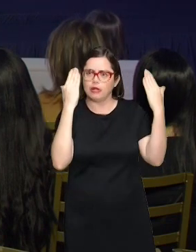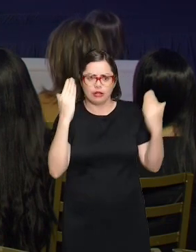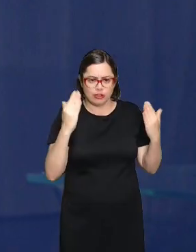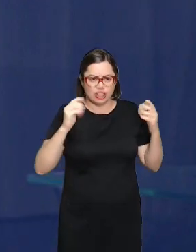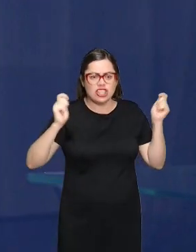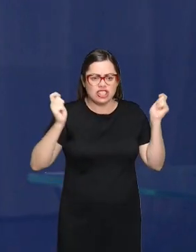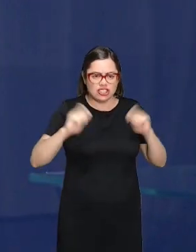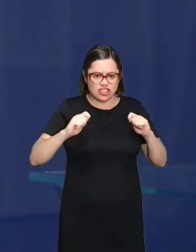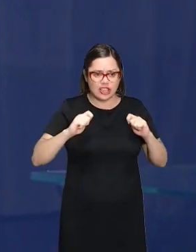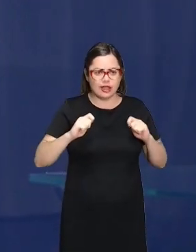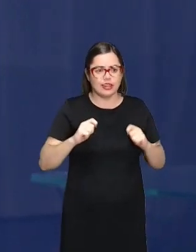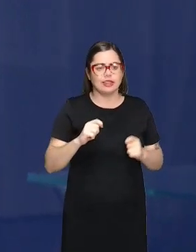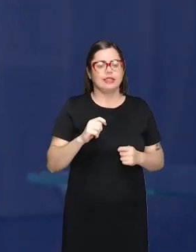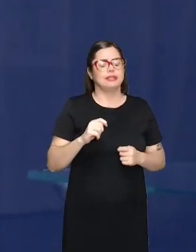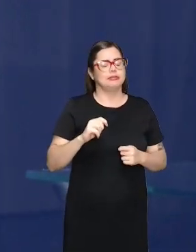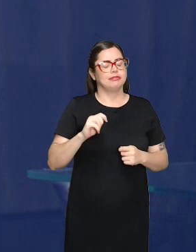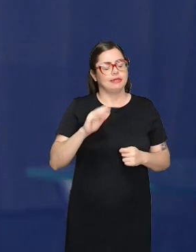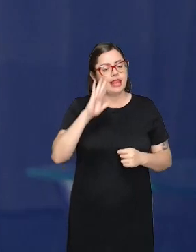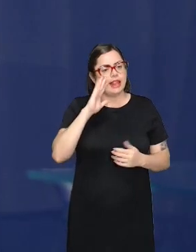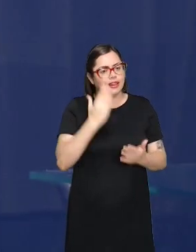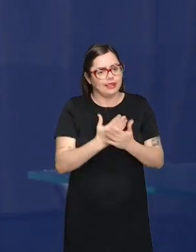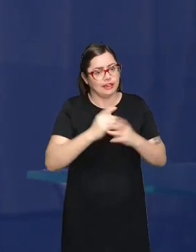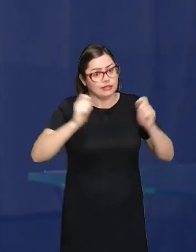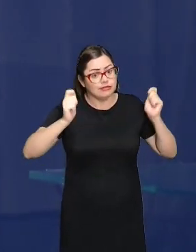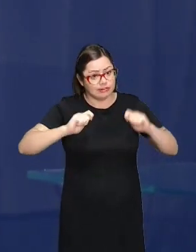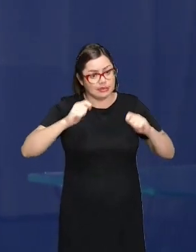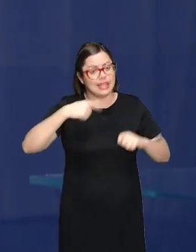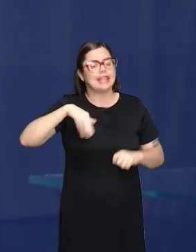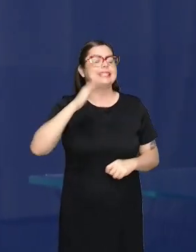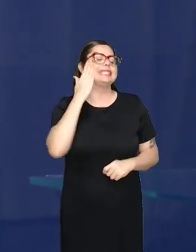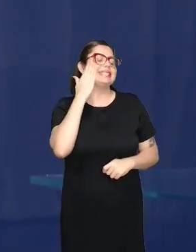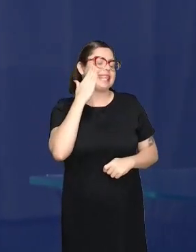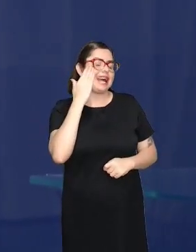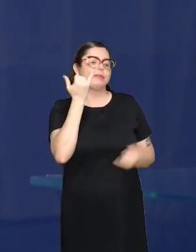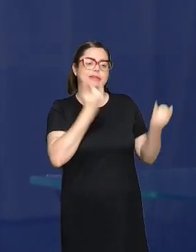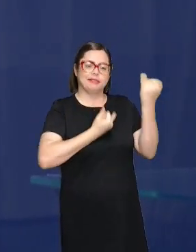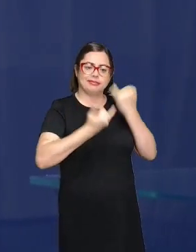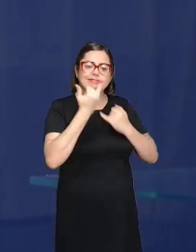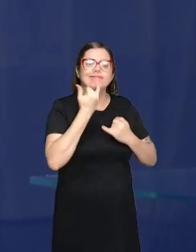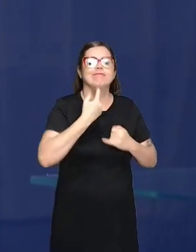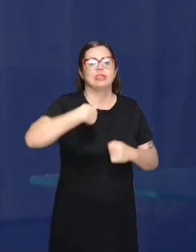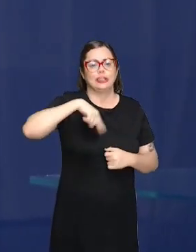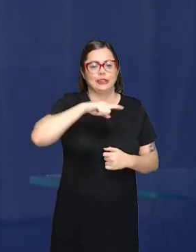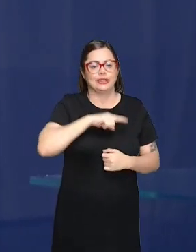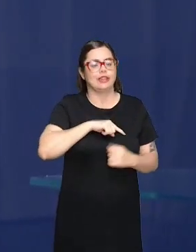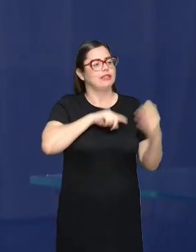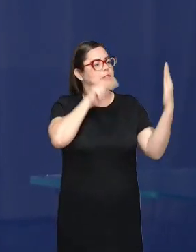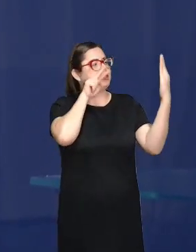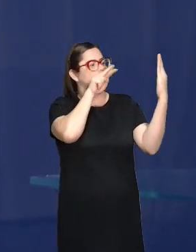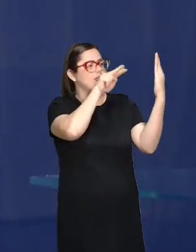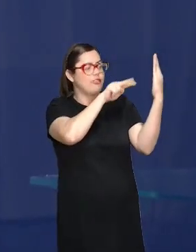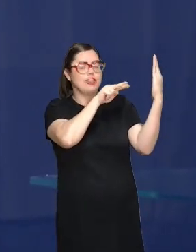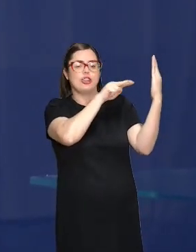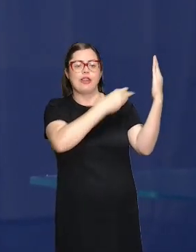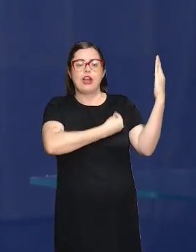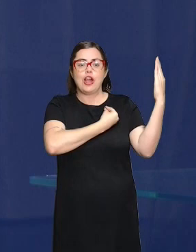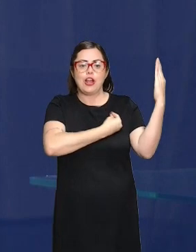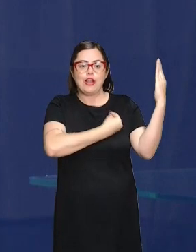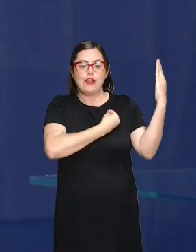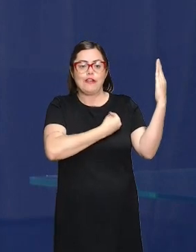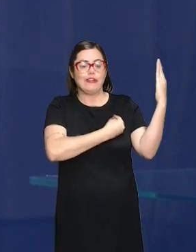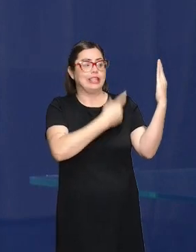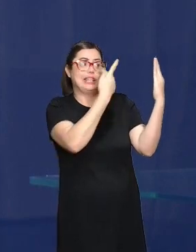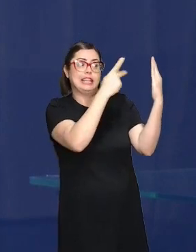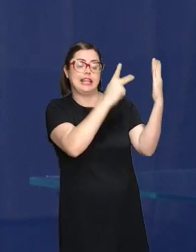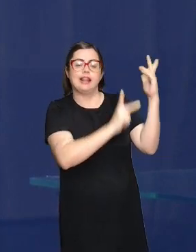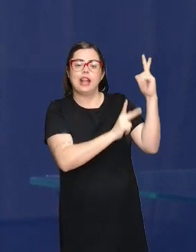É meio impressionante, né? Porque eu sei que a gente sabe que a gente está vendo vidas editadas, que a gente está vendo um volume de